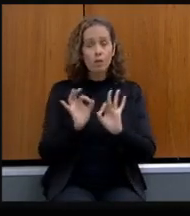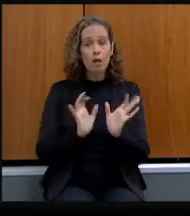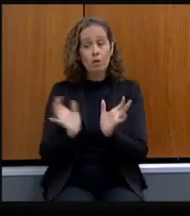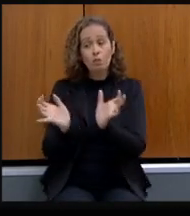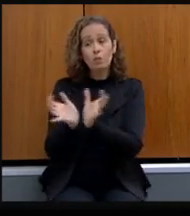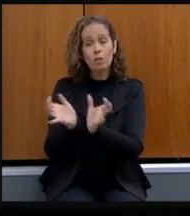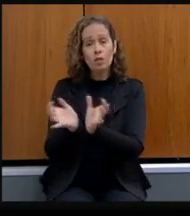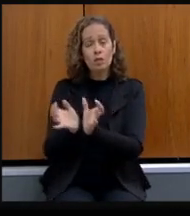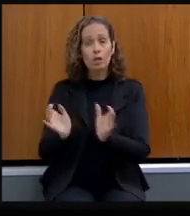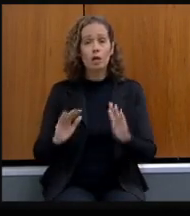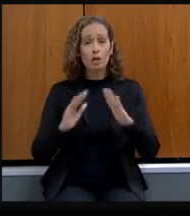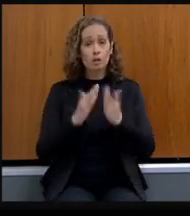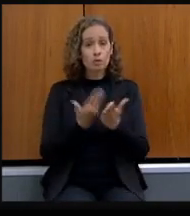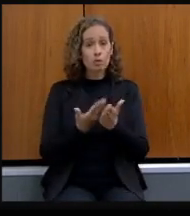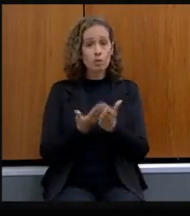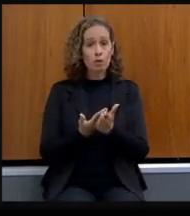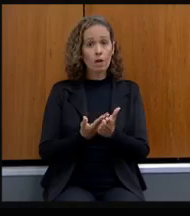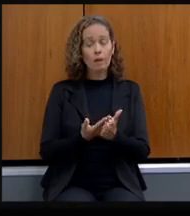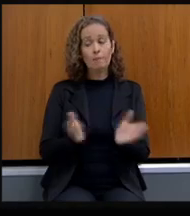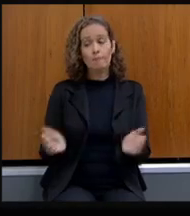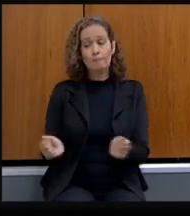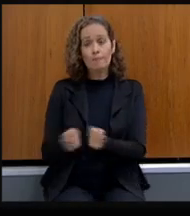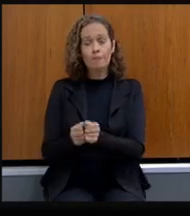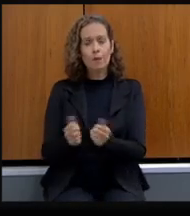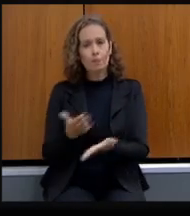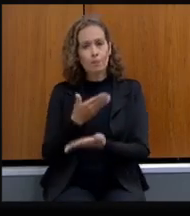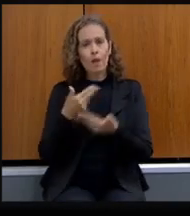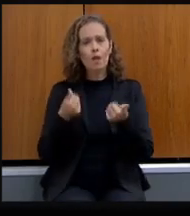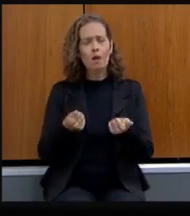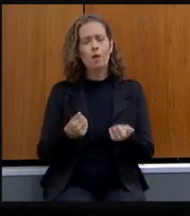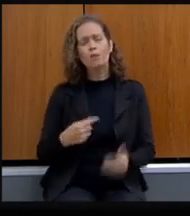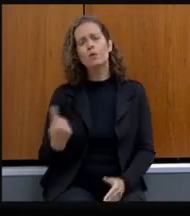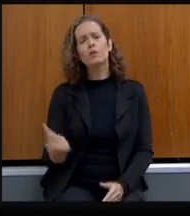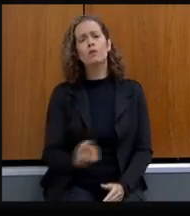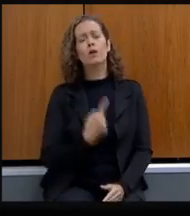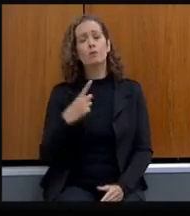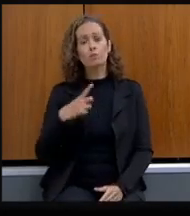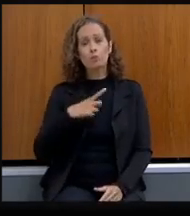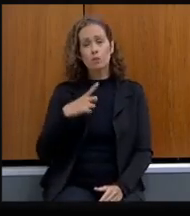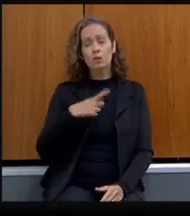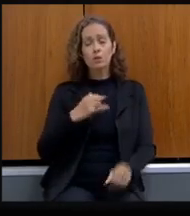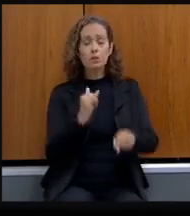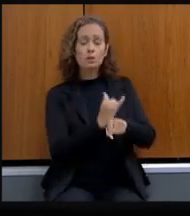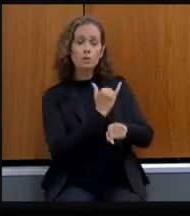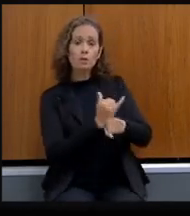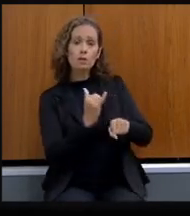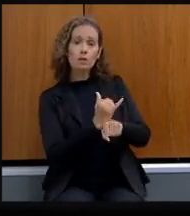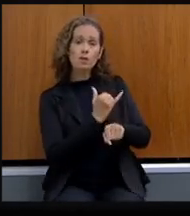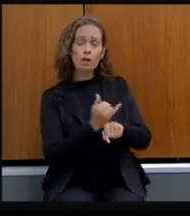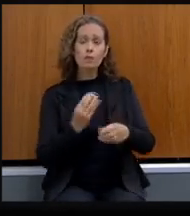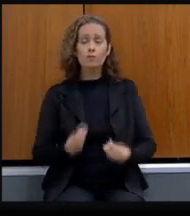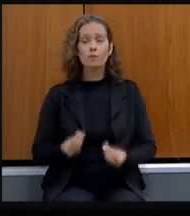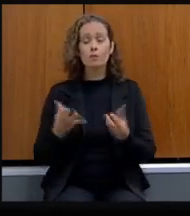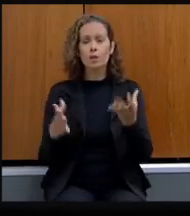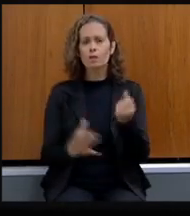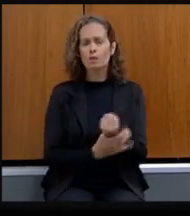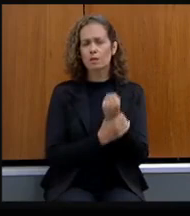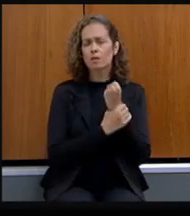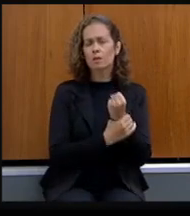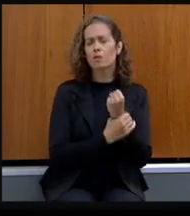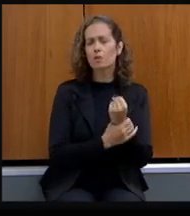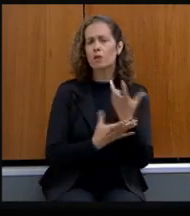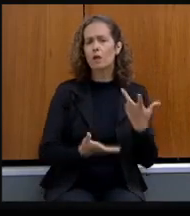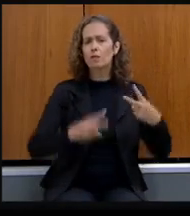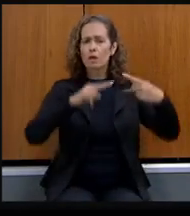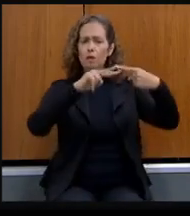da comunidade escolar melhor para que a gente puder ter um arcabouço institucional que dessa segurança dentro de parâmetros